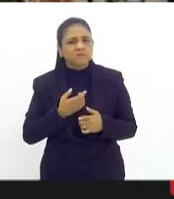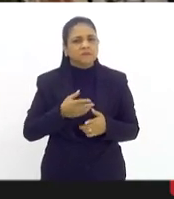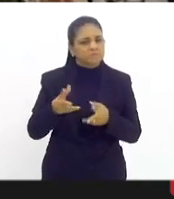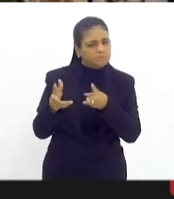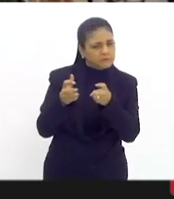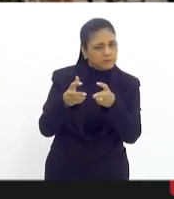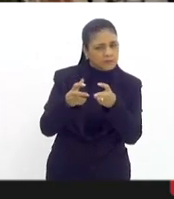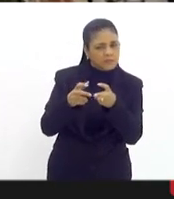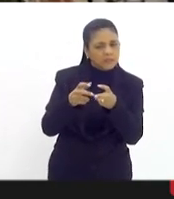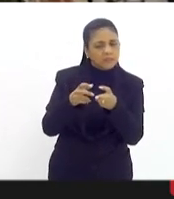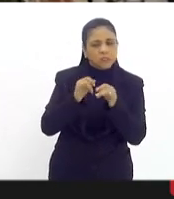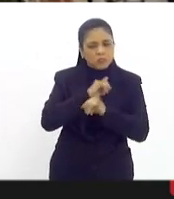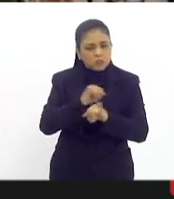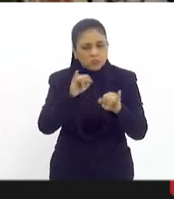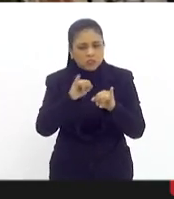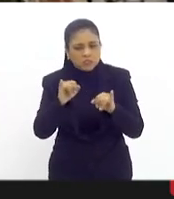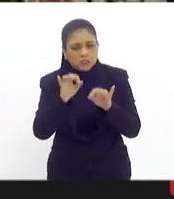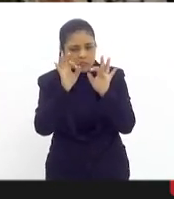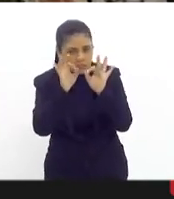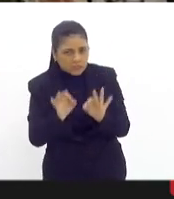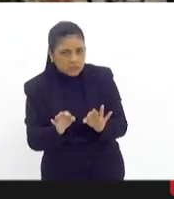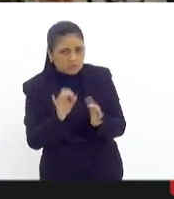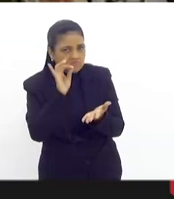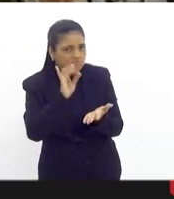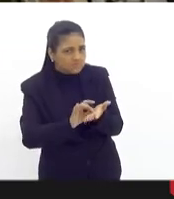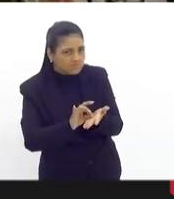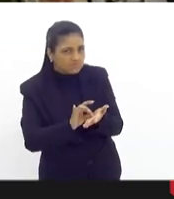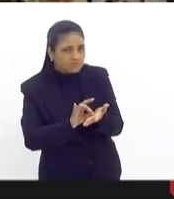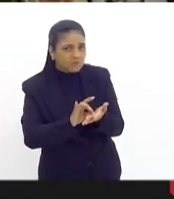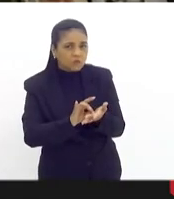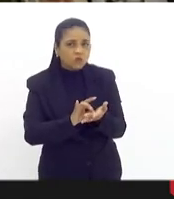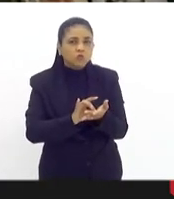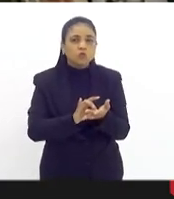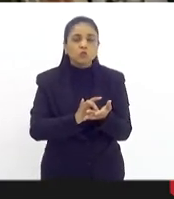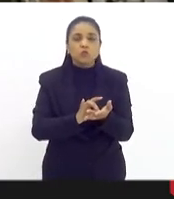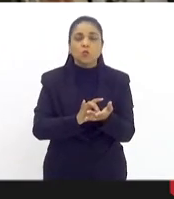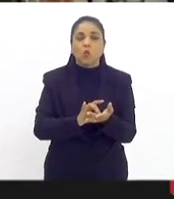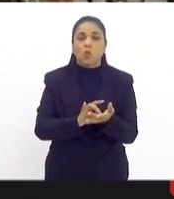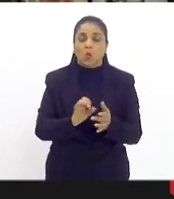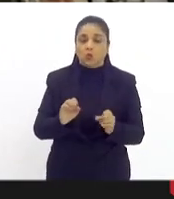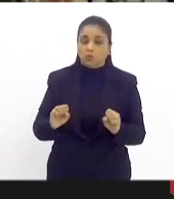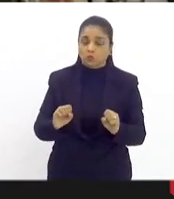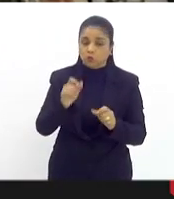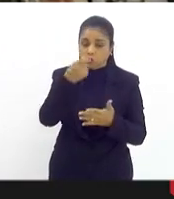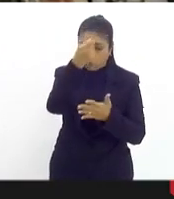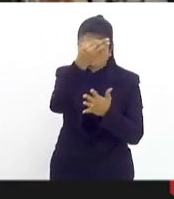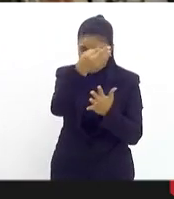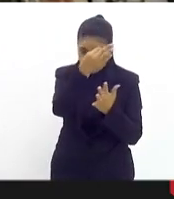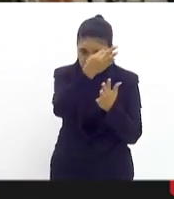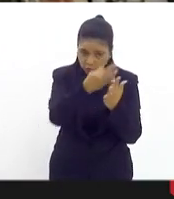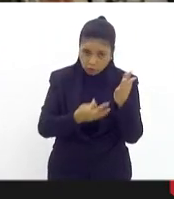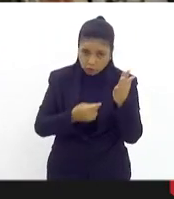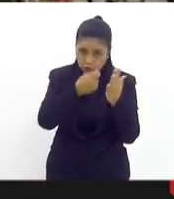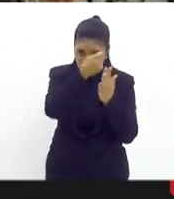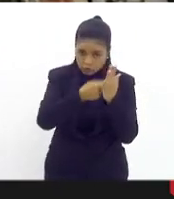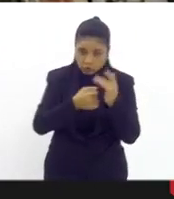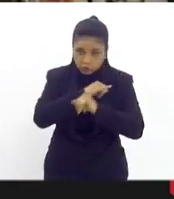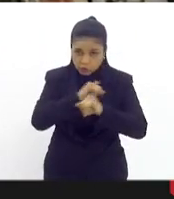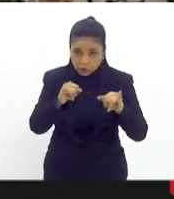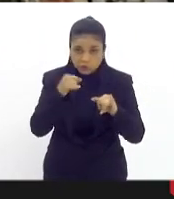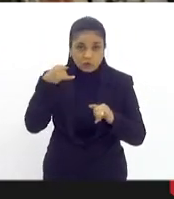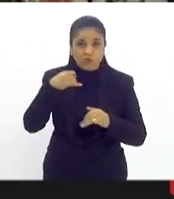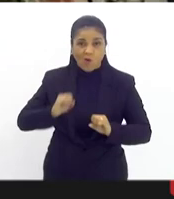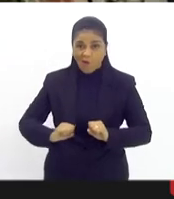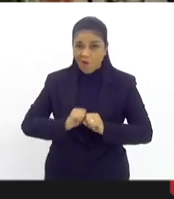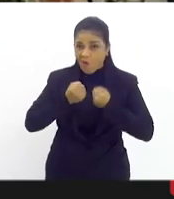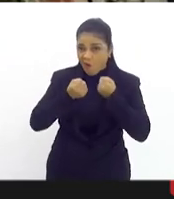uma notícia falsa, é de algo verdadeiro, o que é um discurso de ódio, o que é uma campanha de desinformação. Então,